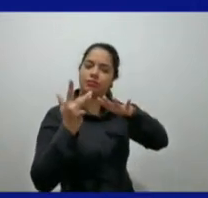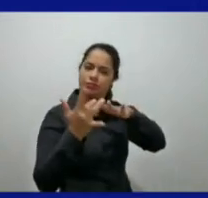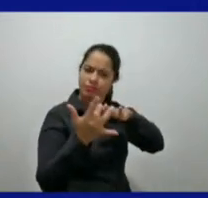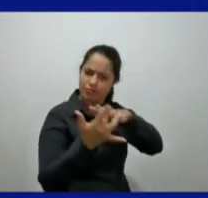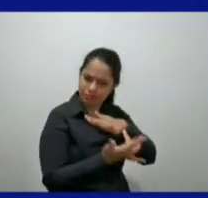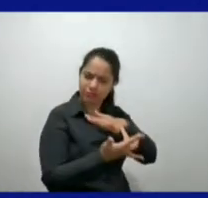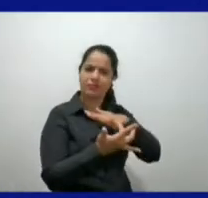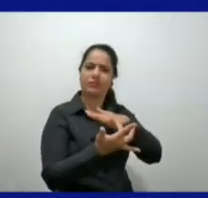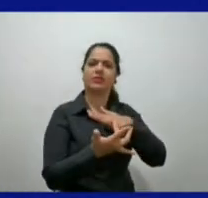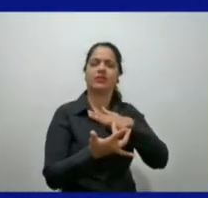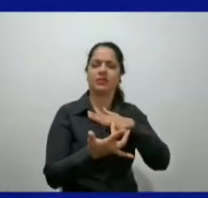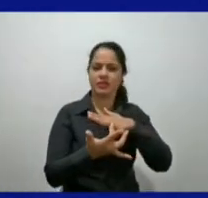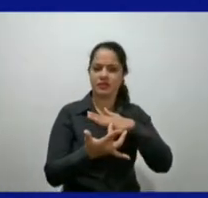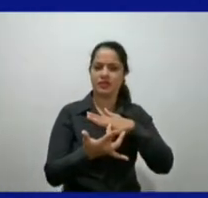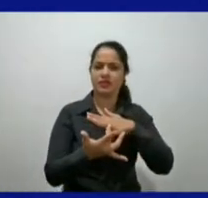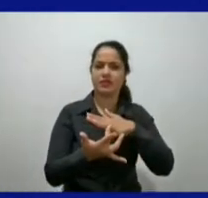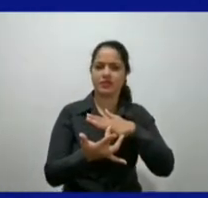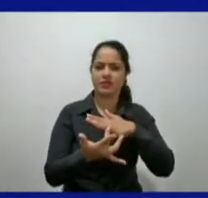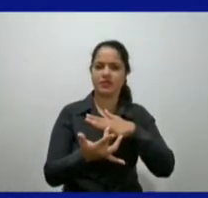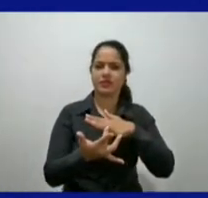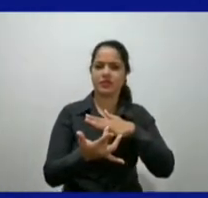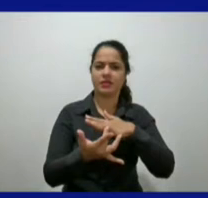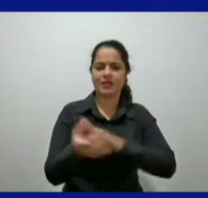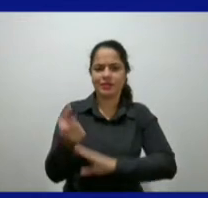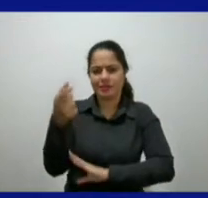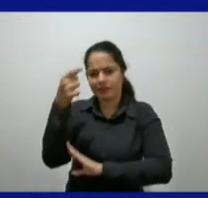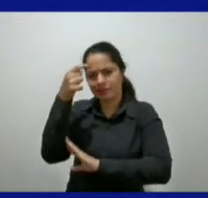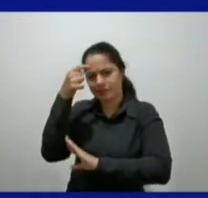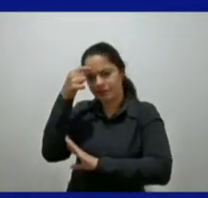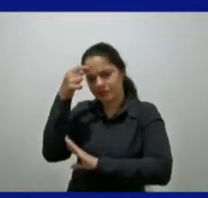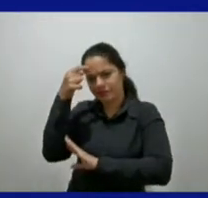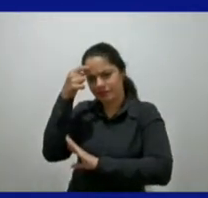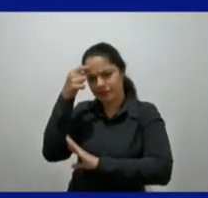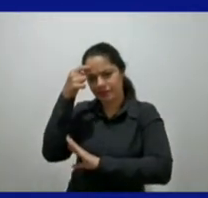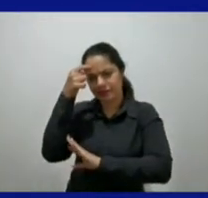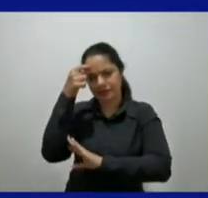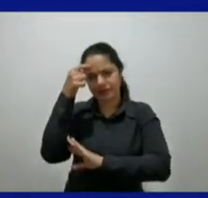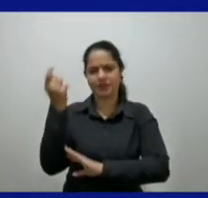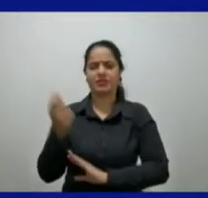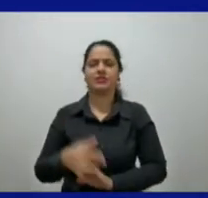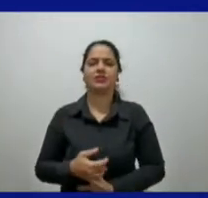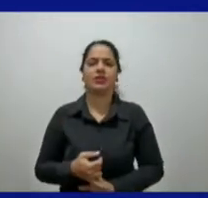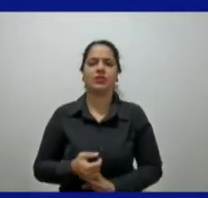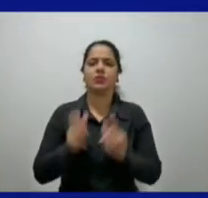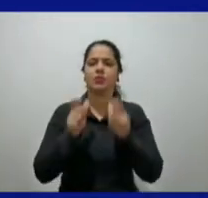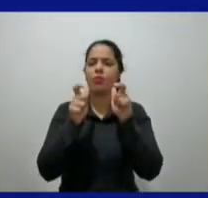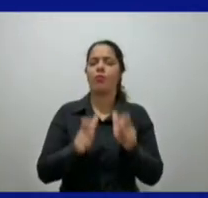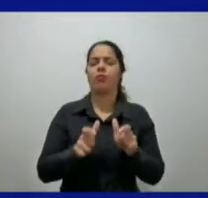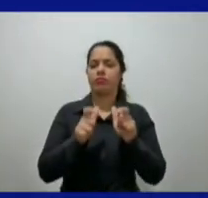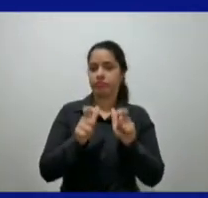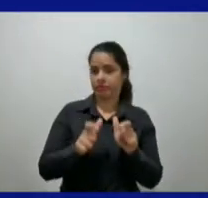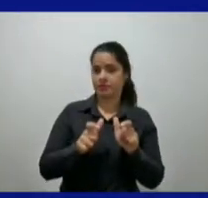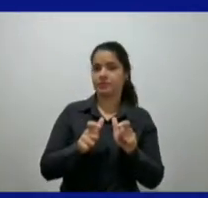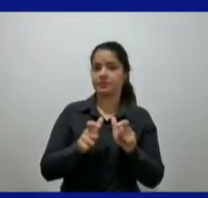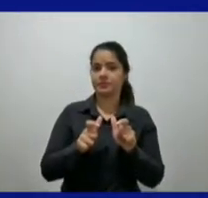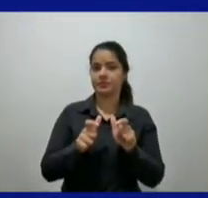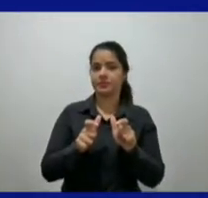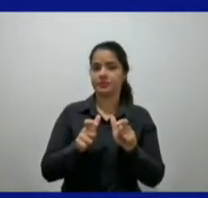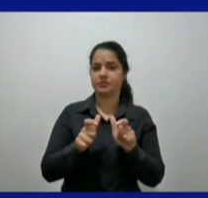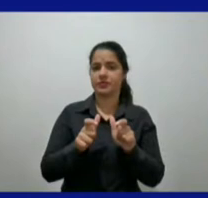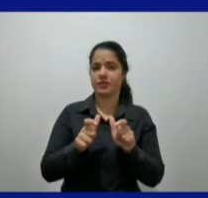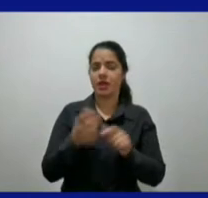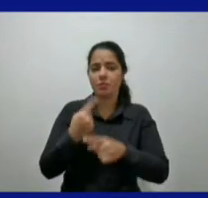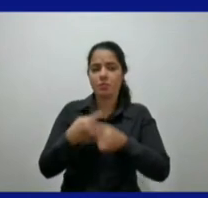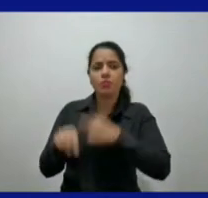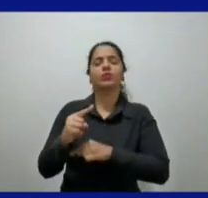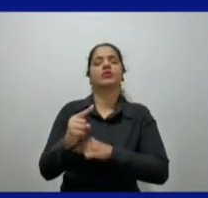maior a conscientização e a conectividade local. E isso está mudando os hábitos dos